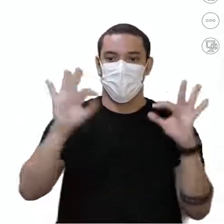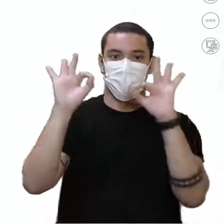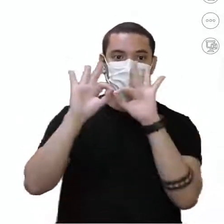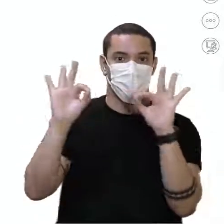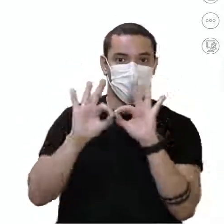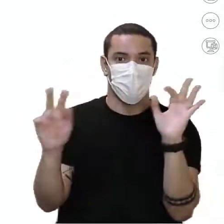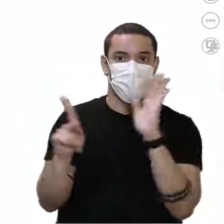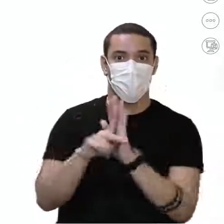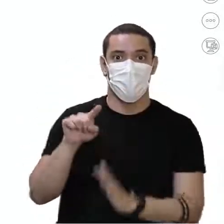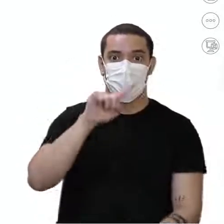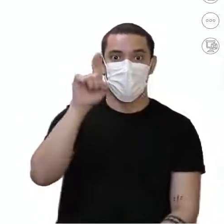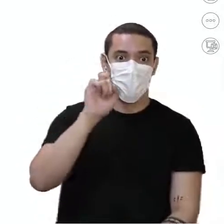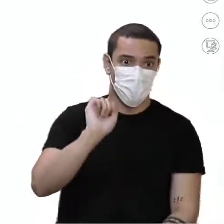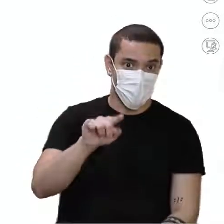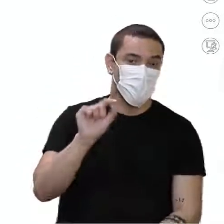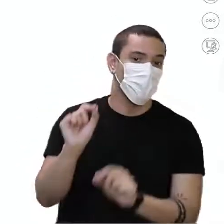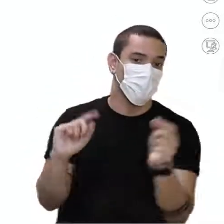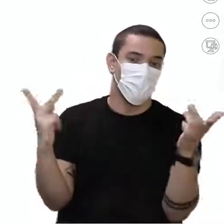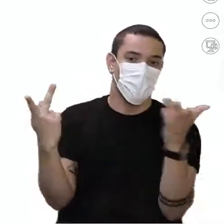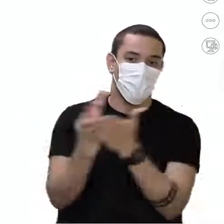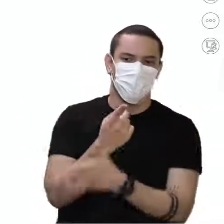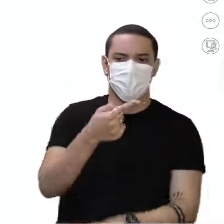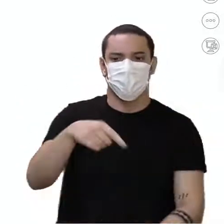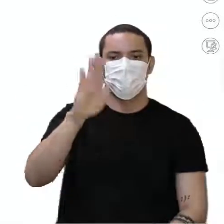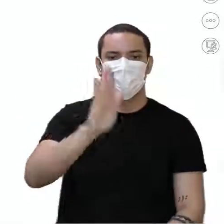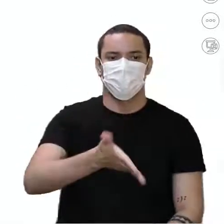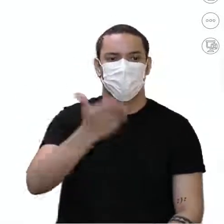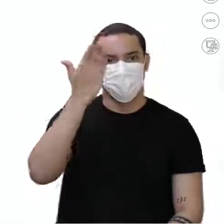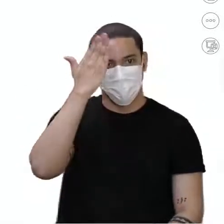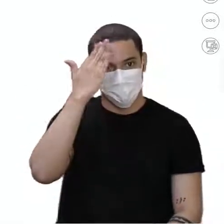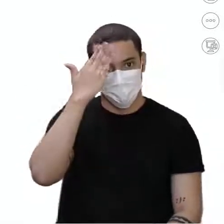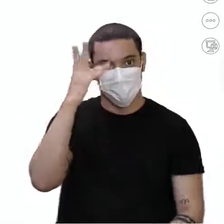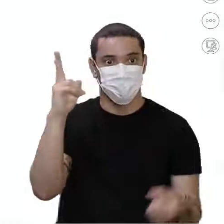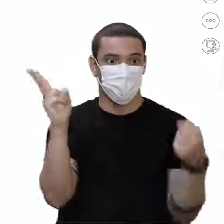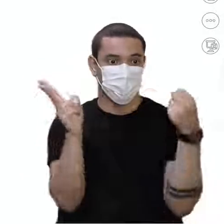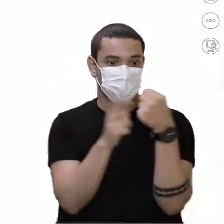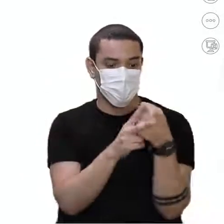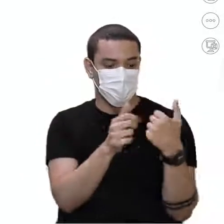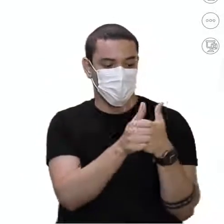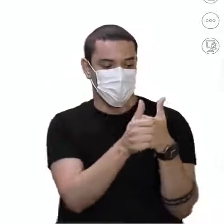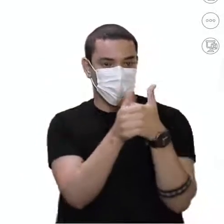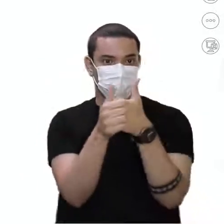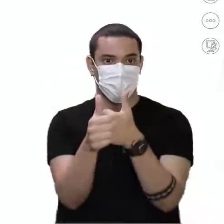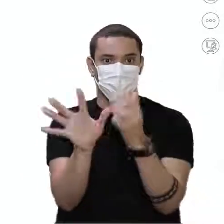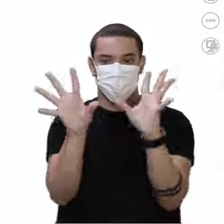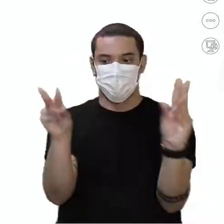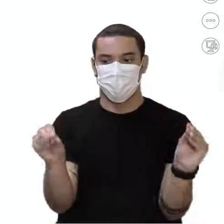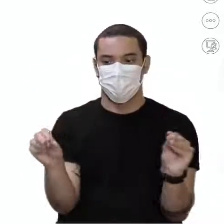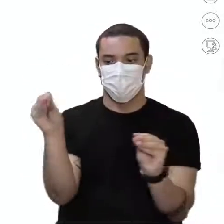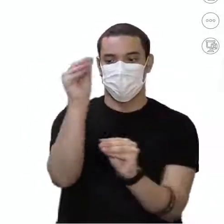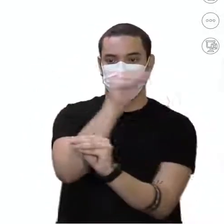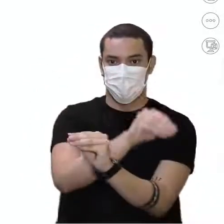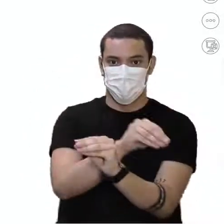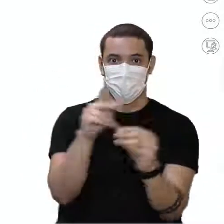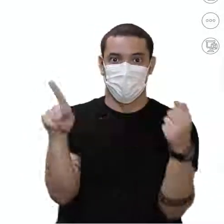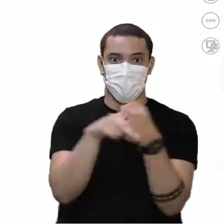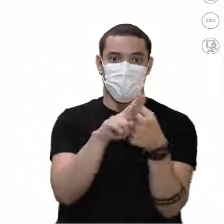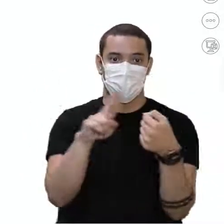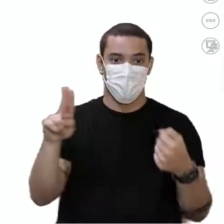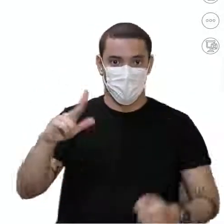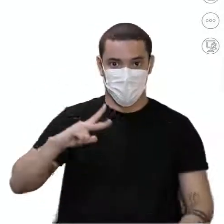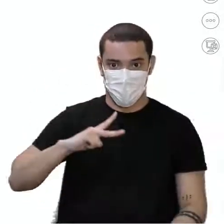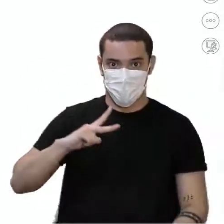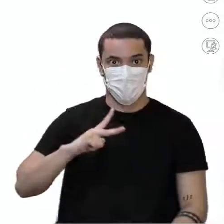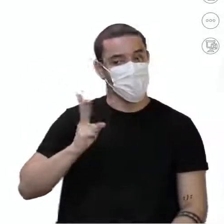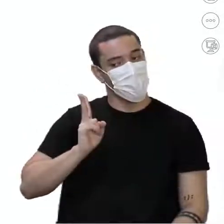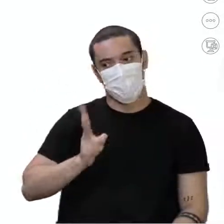frase na interrogação. O que acontece na interrogação, vocês já sabem, né? O verbo auxiliar passa para frente do pronome pessoal e o